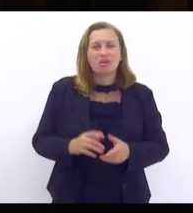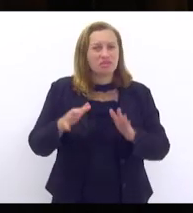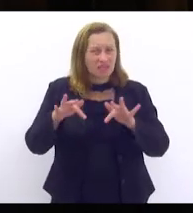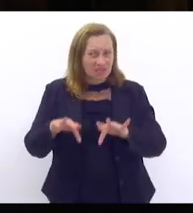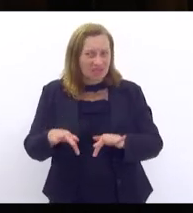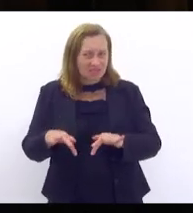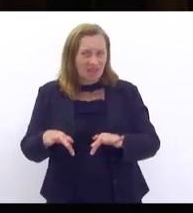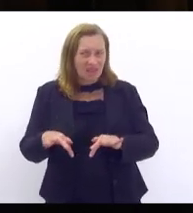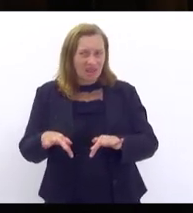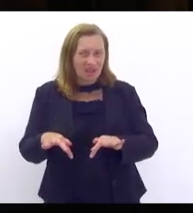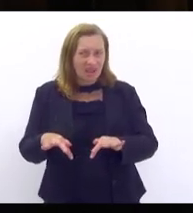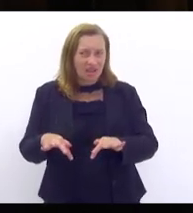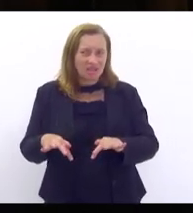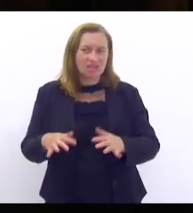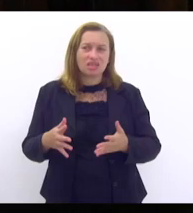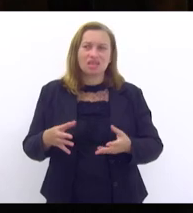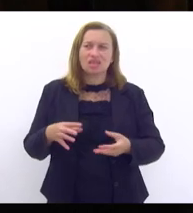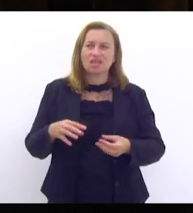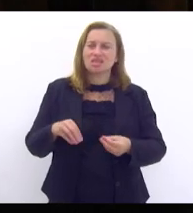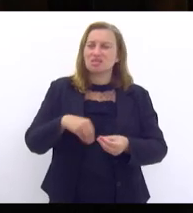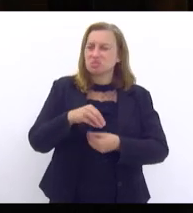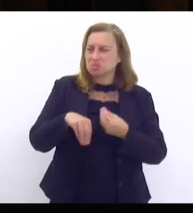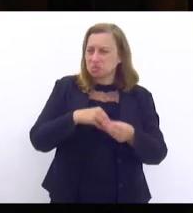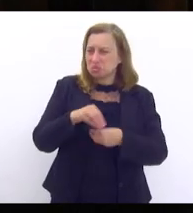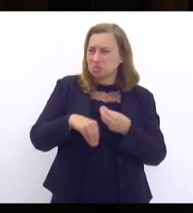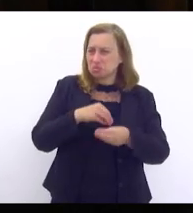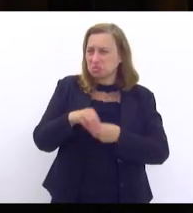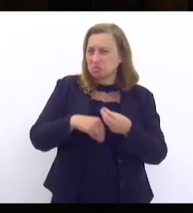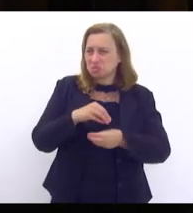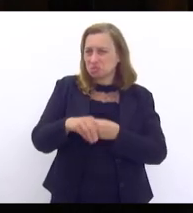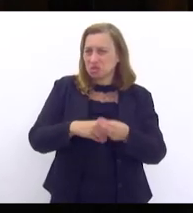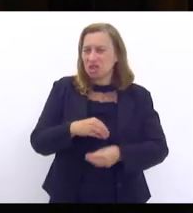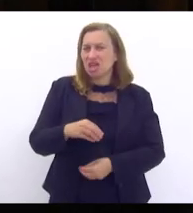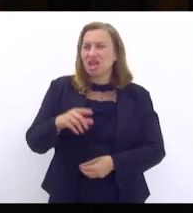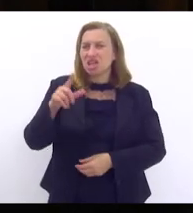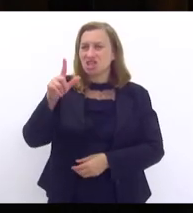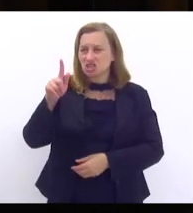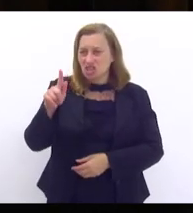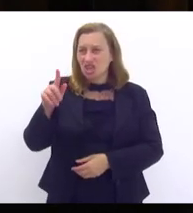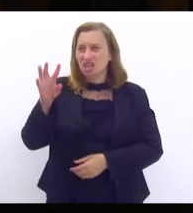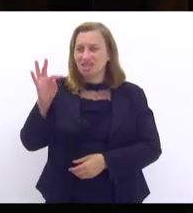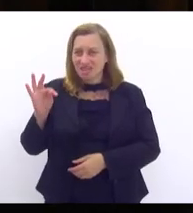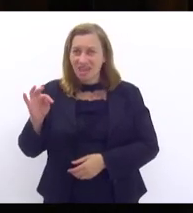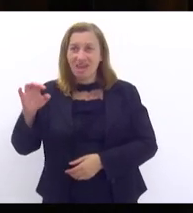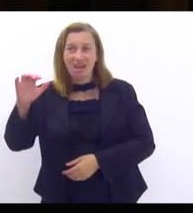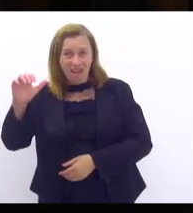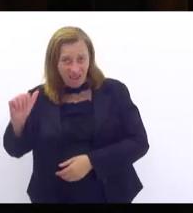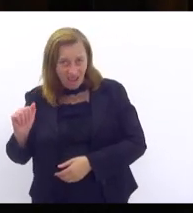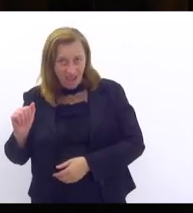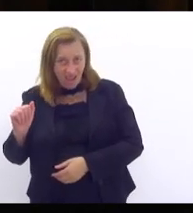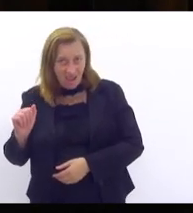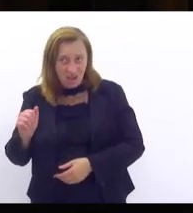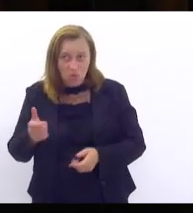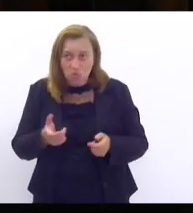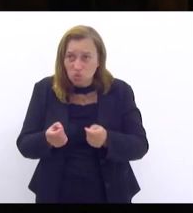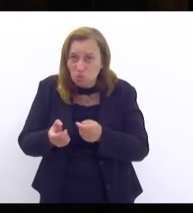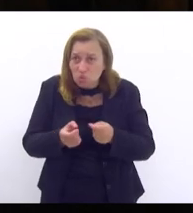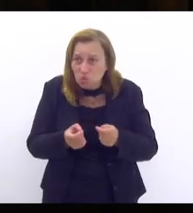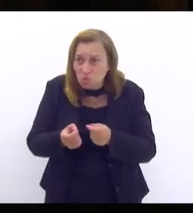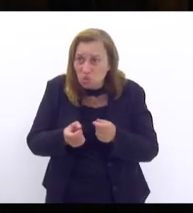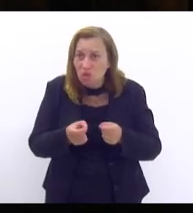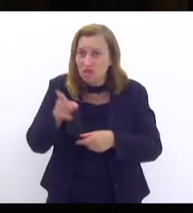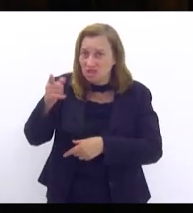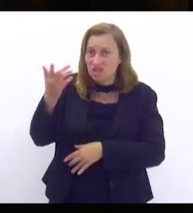finalizar assim, essa balbúrdia, eu chamo o Rio de Janeiro de atual GTA. Para quem teve infância, jogou o GTA, vocês já jogaram,